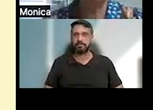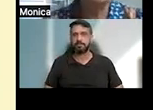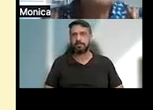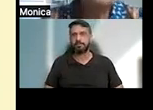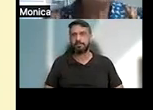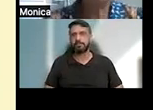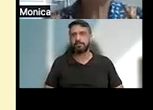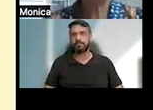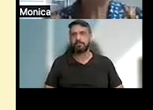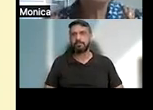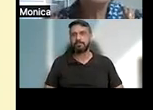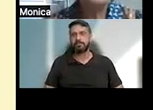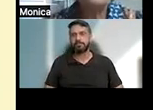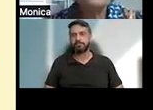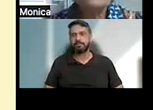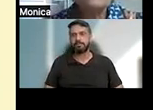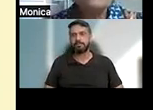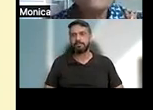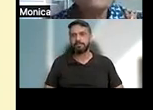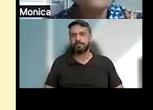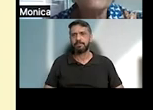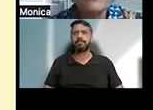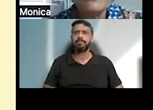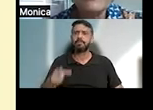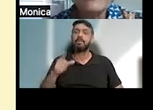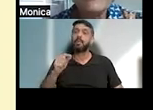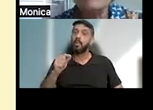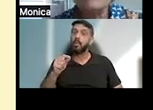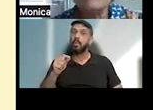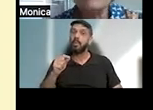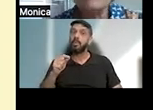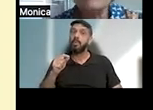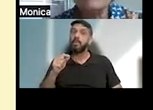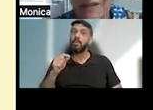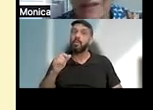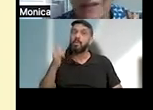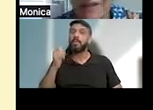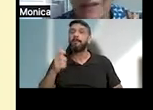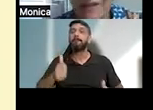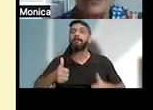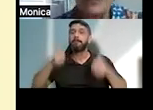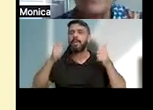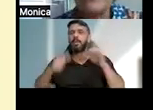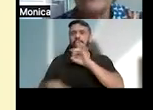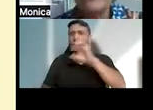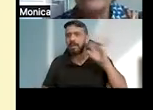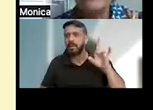ruim, mas bom, Ah, gosto muito de explorar a melhor parte de cada um dos